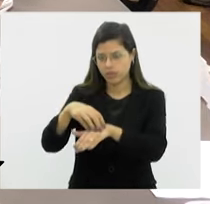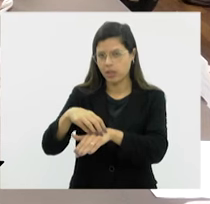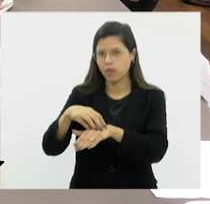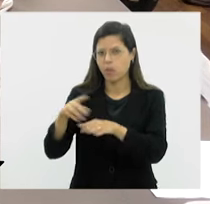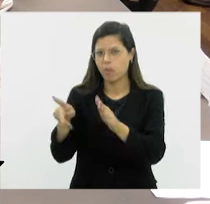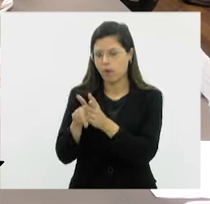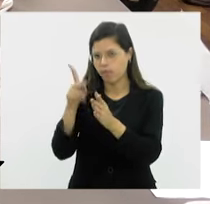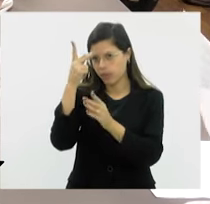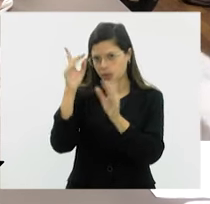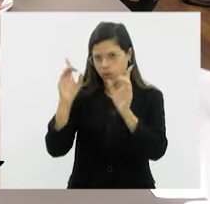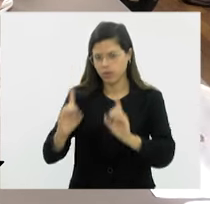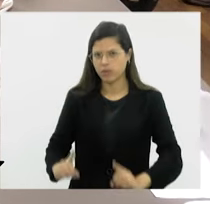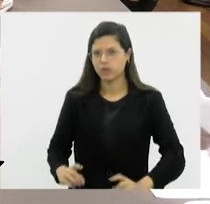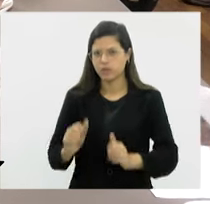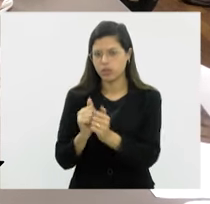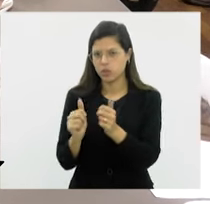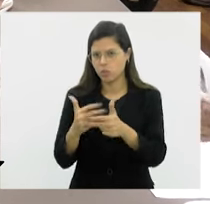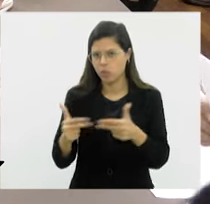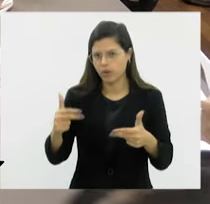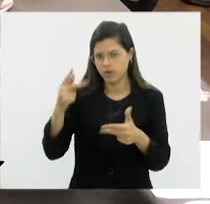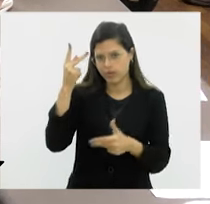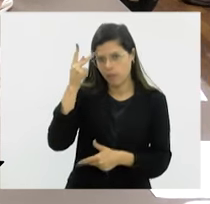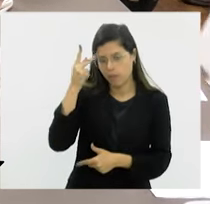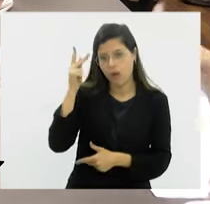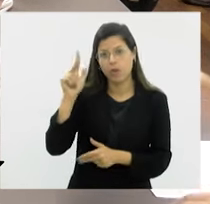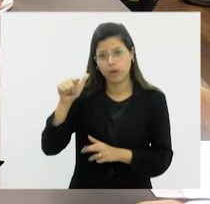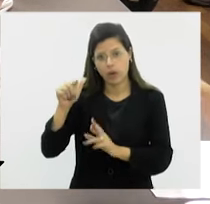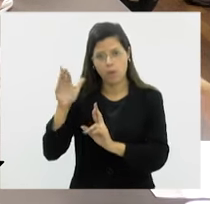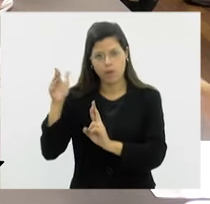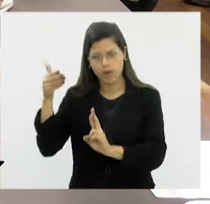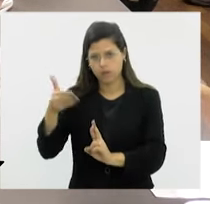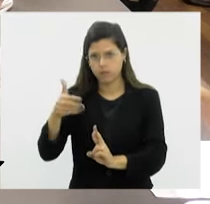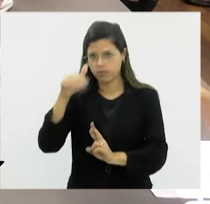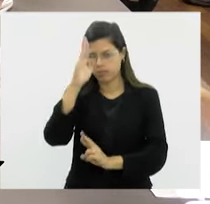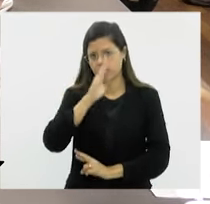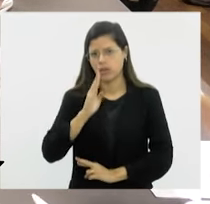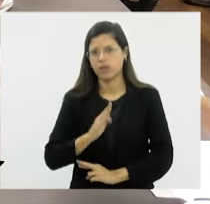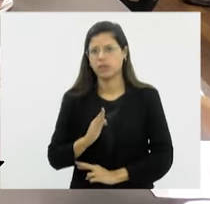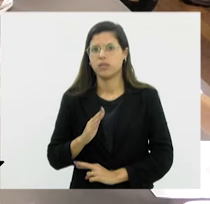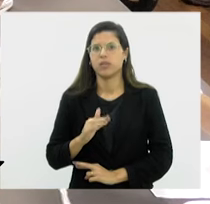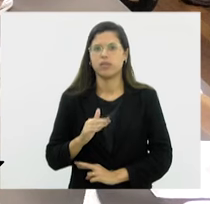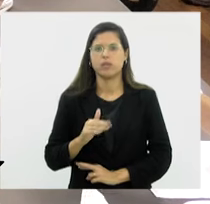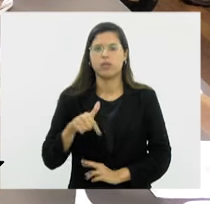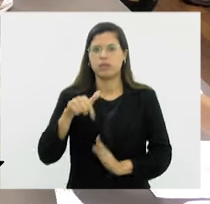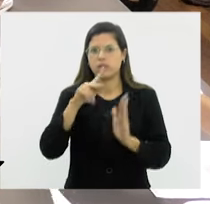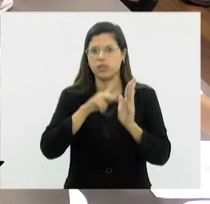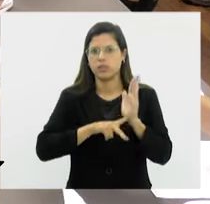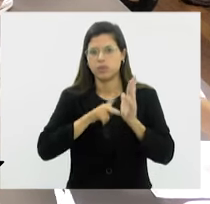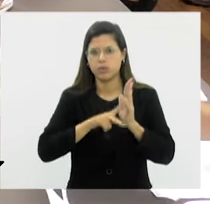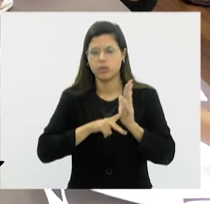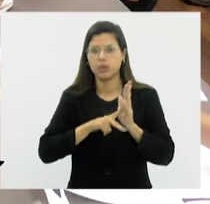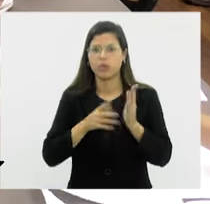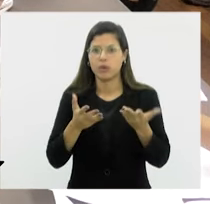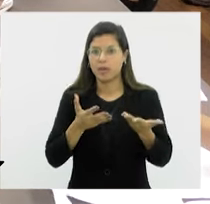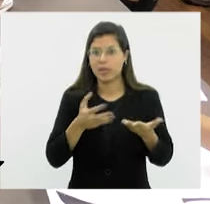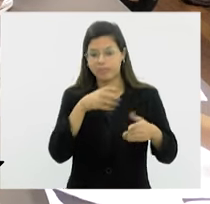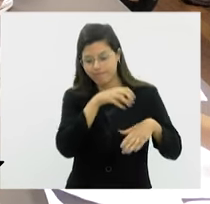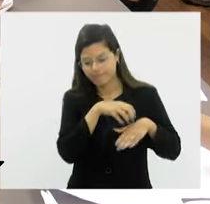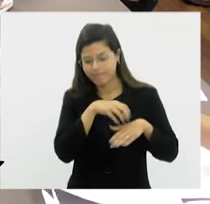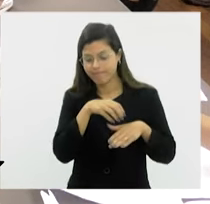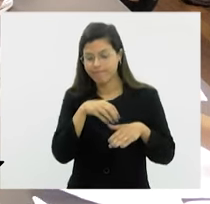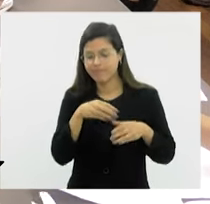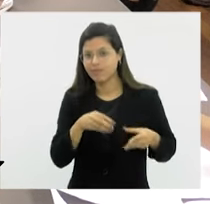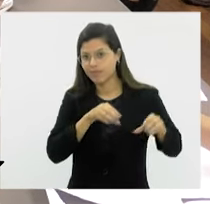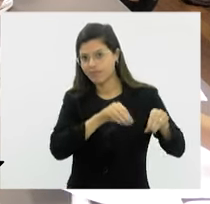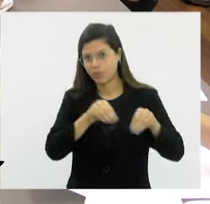porque é uma referência também no Brasil. E um sonho que eu tenho é trazer esse processo, esse projeto todo para o Rio, para que o Rio também seja